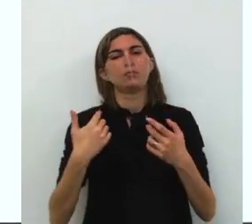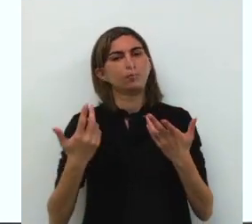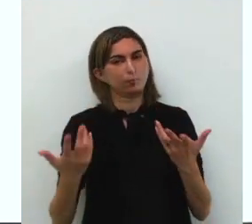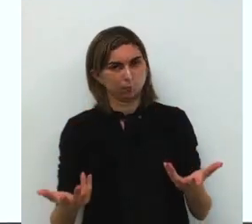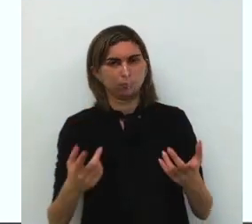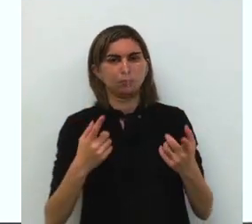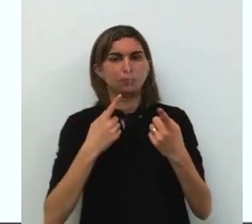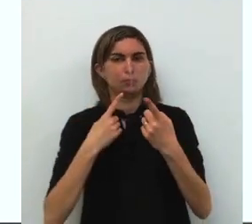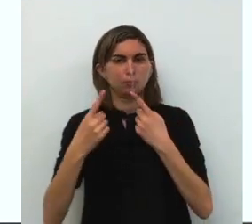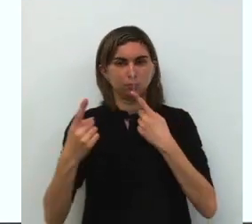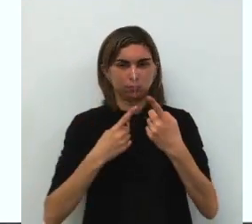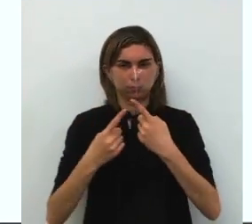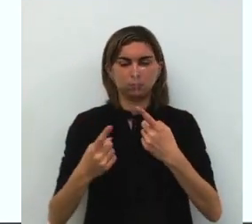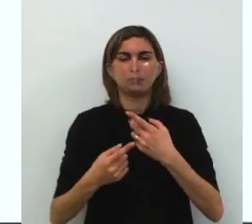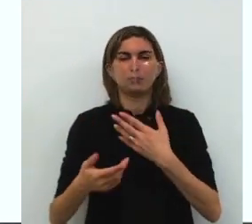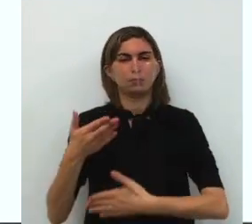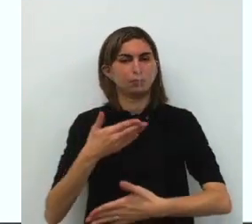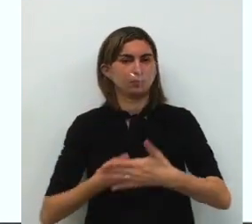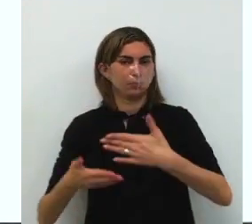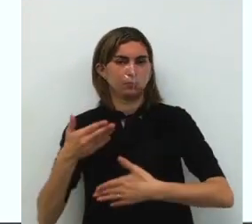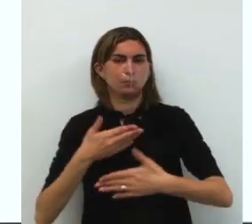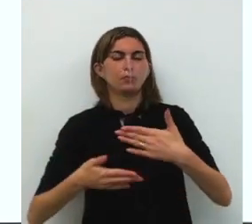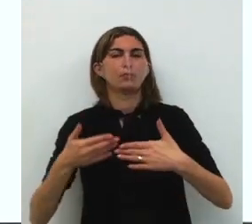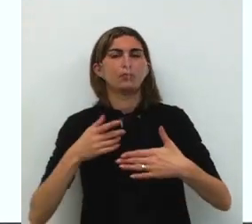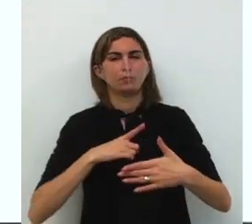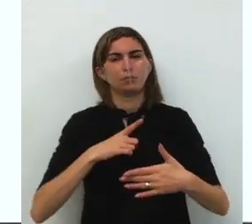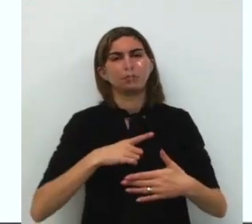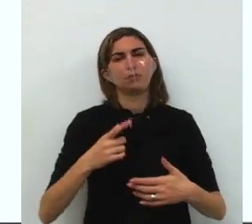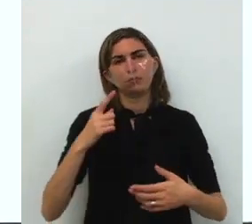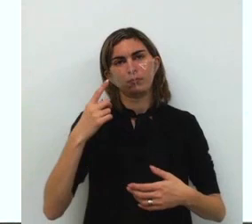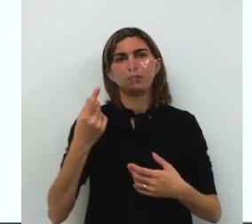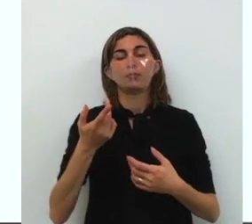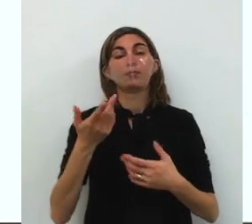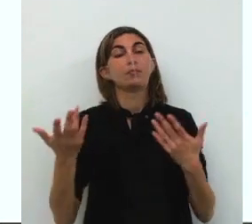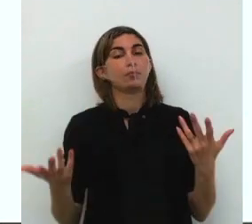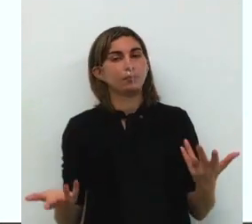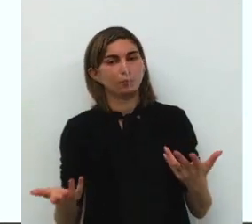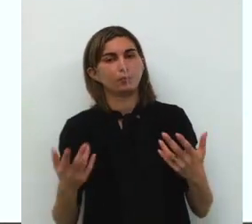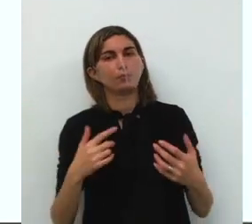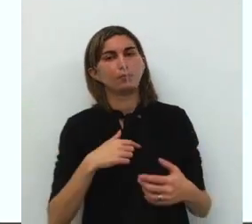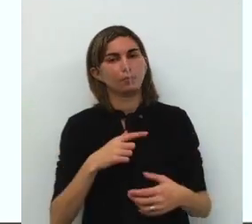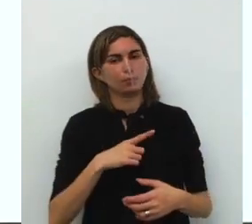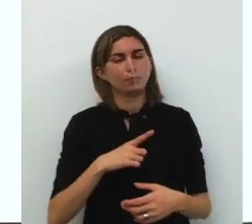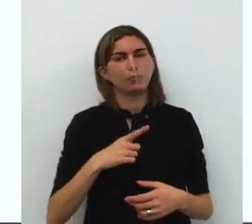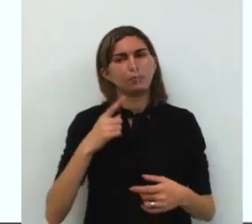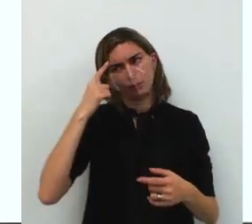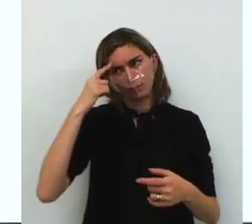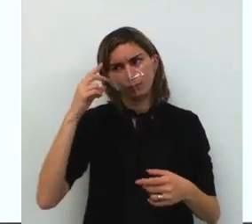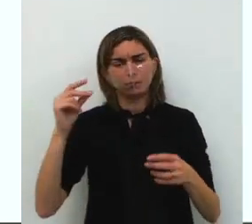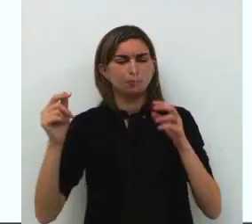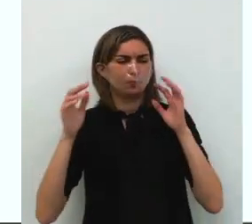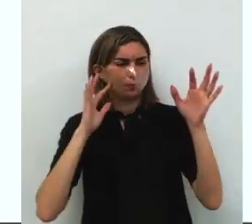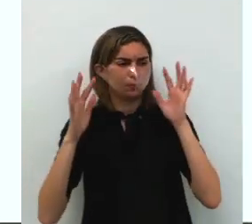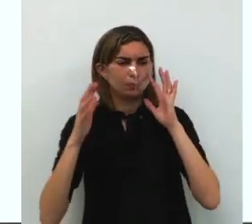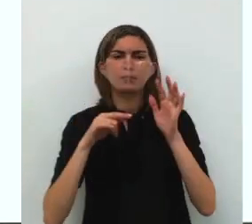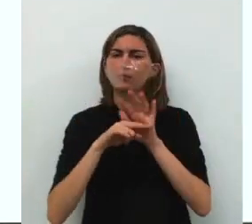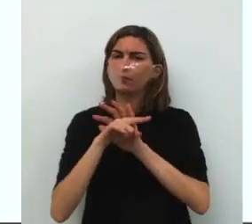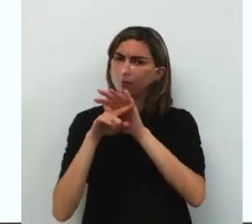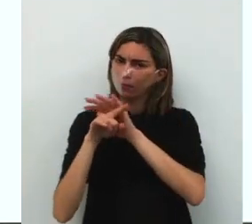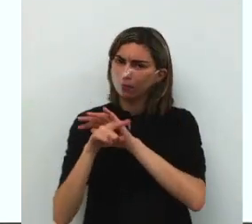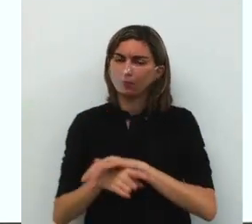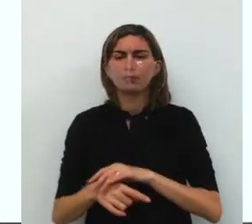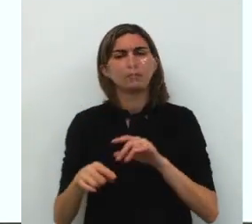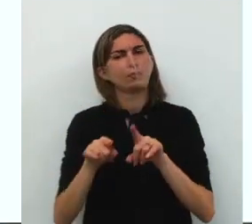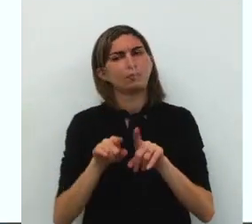Então, é esse diálogo que vai haver e tem que ser efetivo. Então, eu tenho que ter noções também. Eu vou